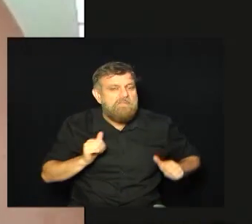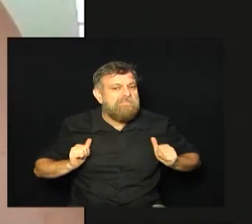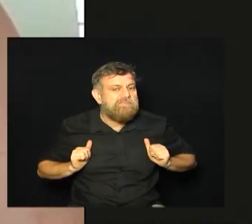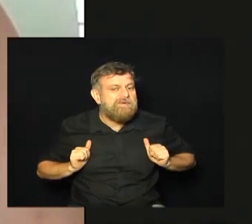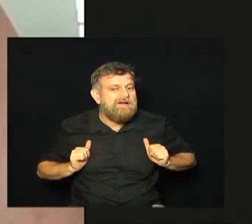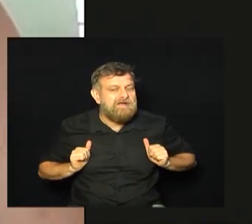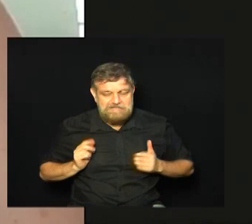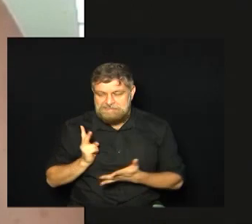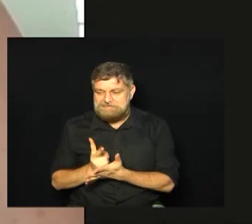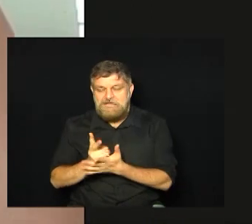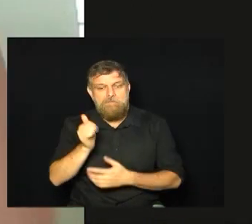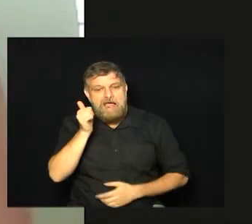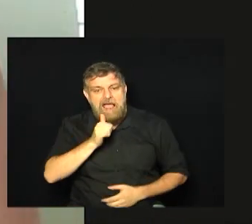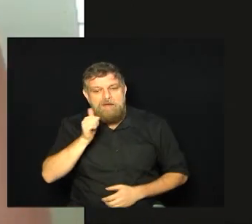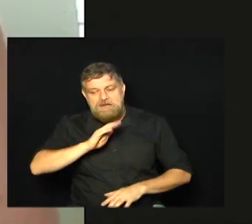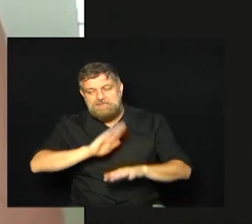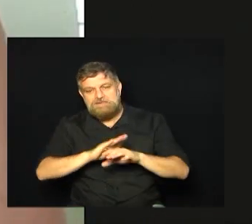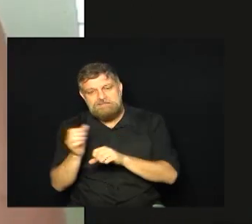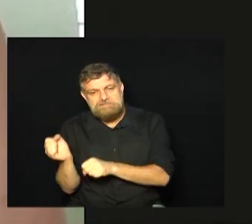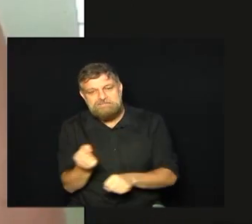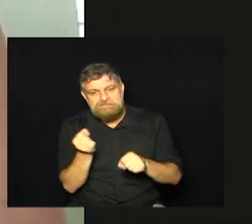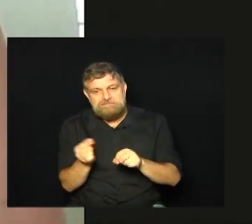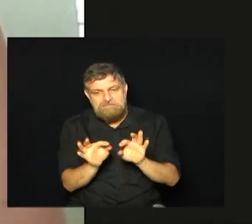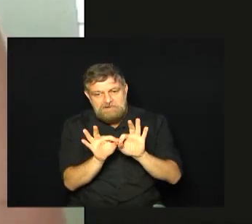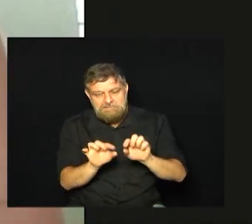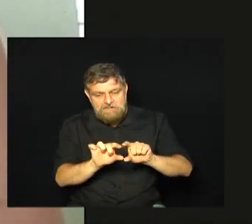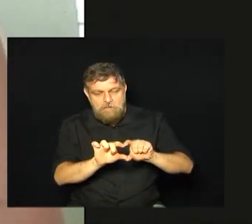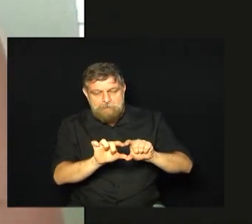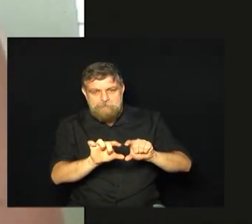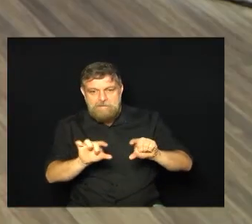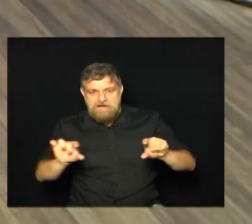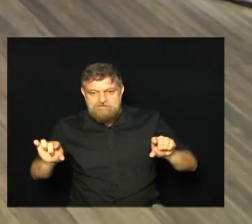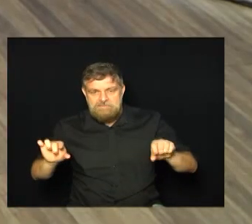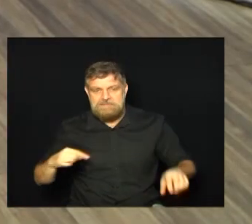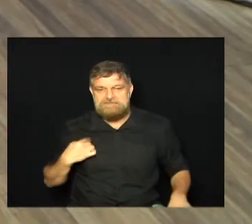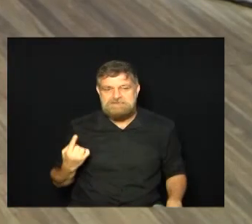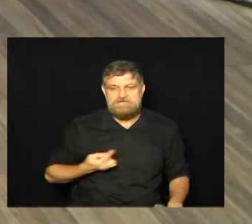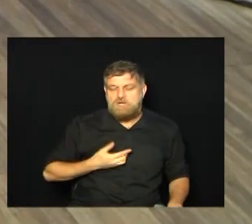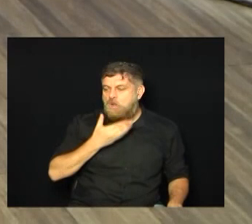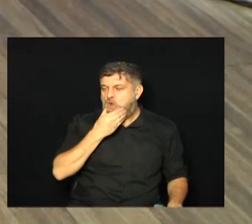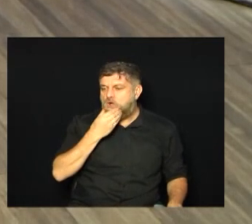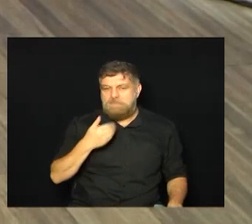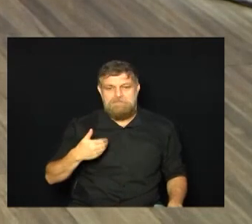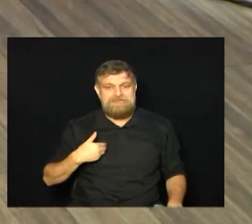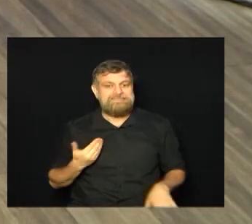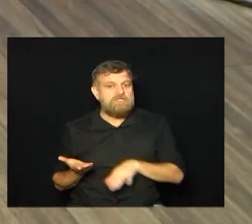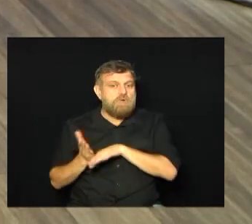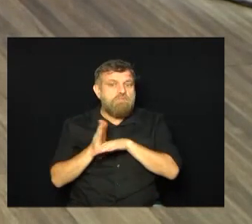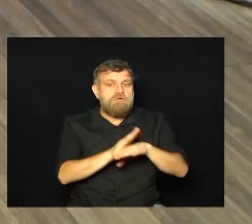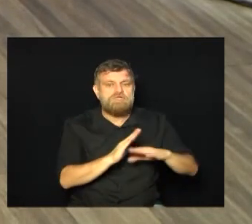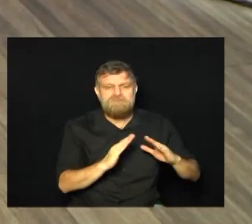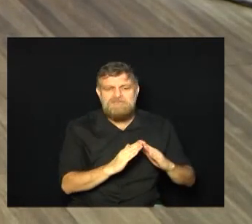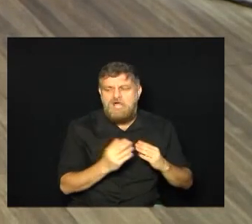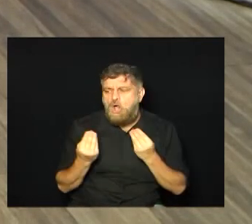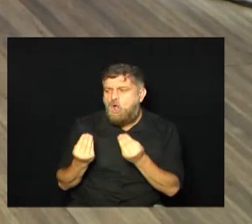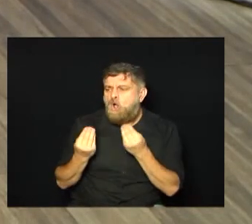só a mulher? E frases simples, às vezes, no nosso dia a dia, né, Jenny? Tipo, às vezes o homem fala, não, mas eu ajudo em casa. Tipo, como